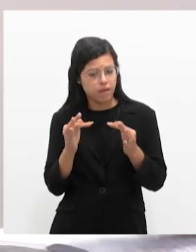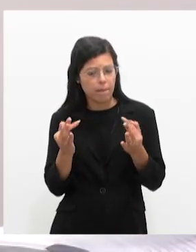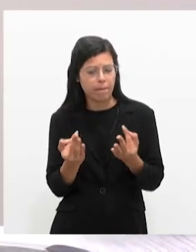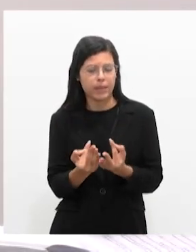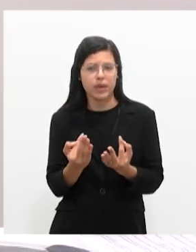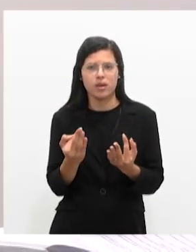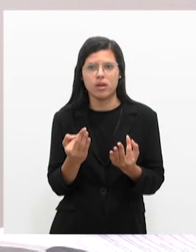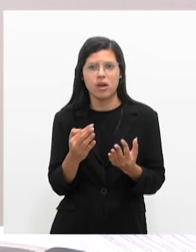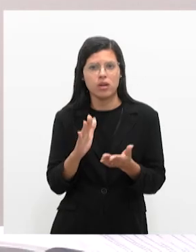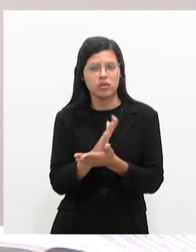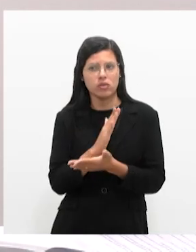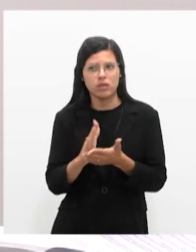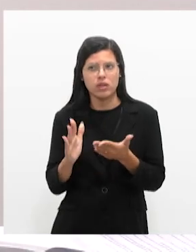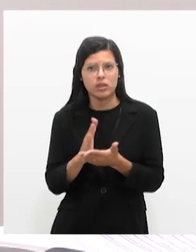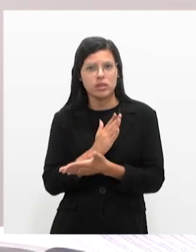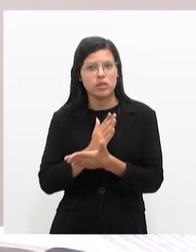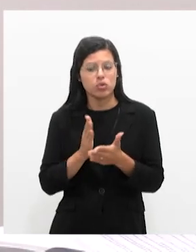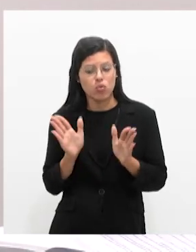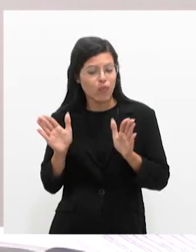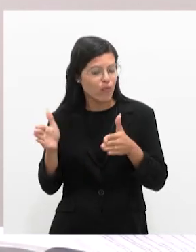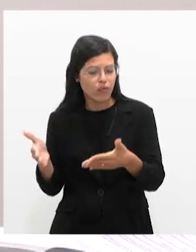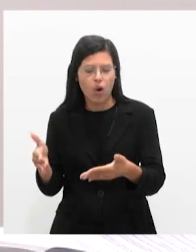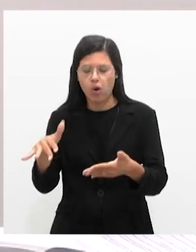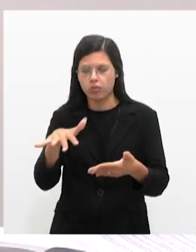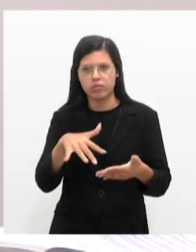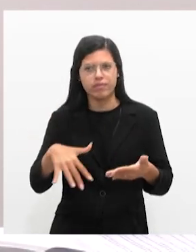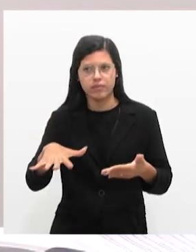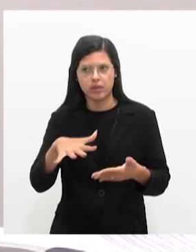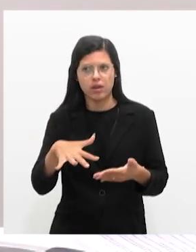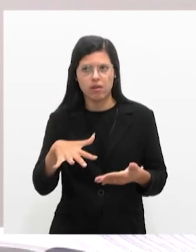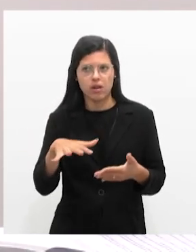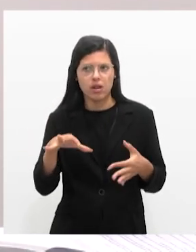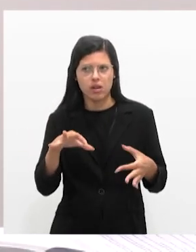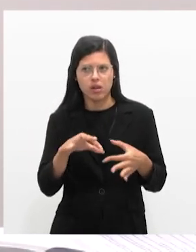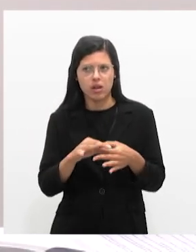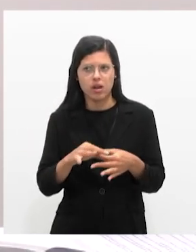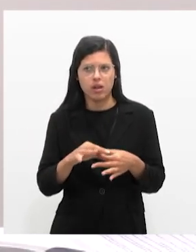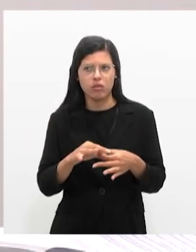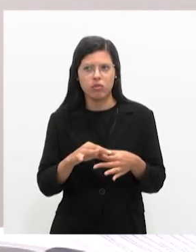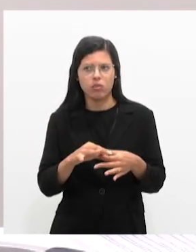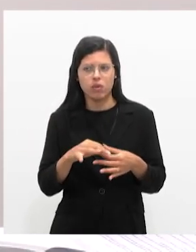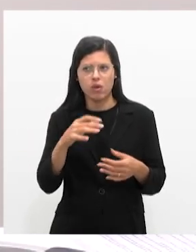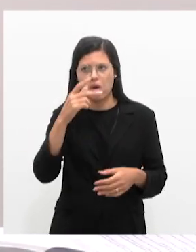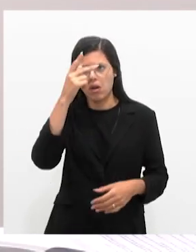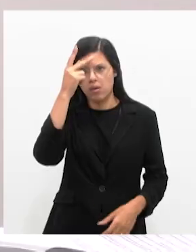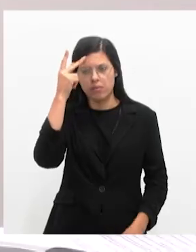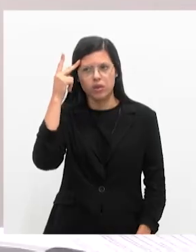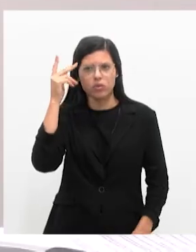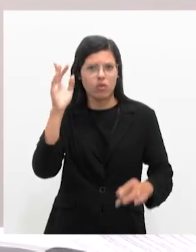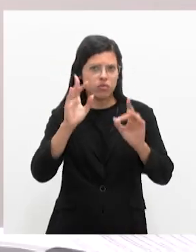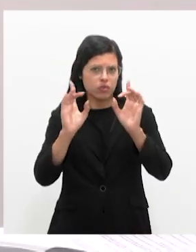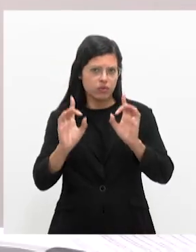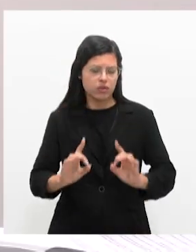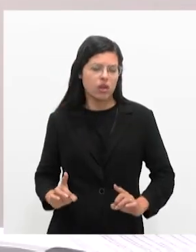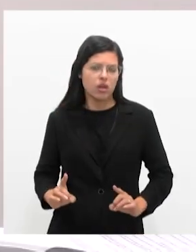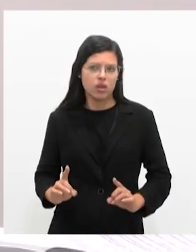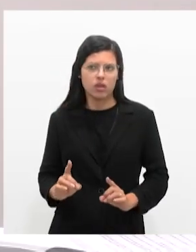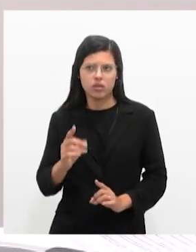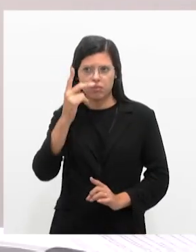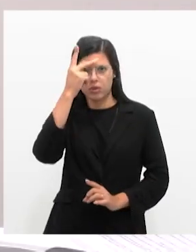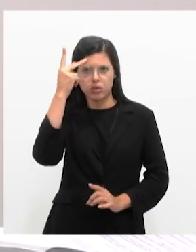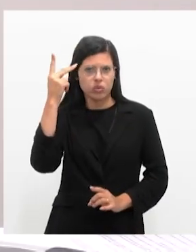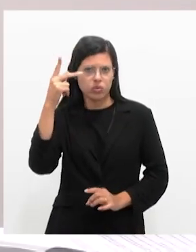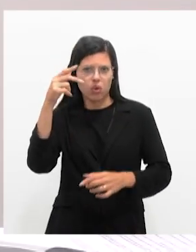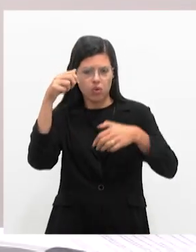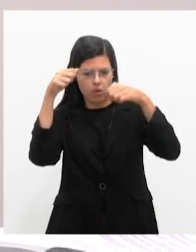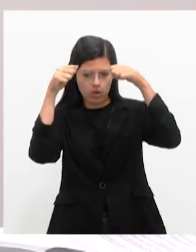toda ela envolvida naquele cenário que envolve a questão da pessoa com deficiência, pessoa com